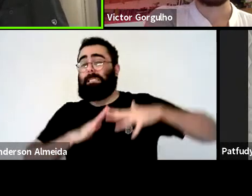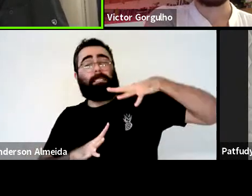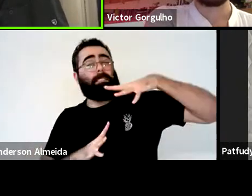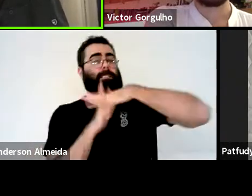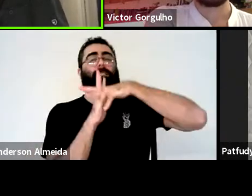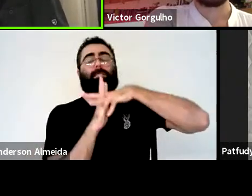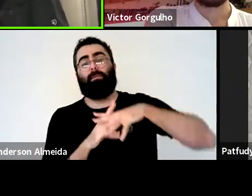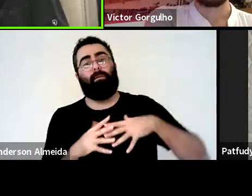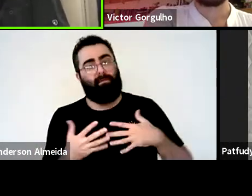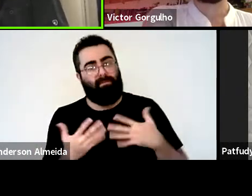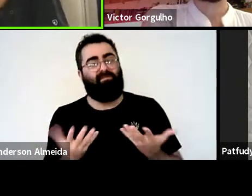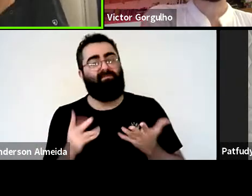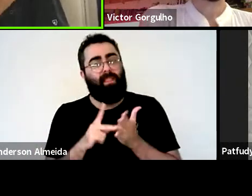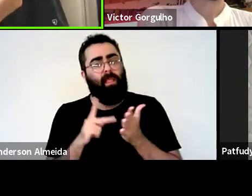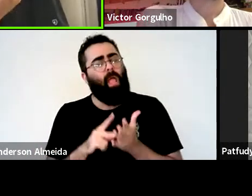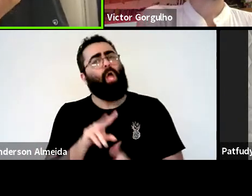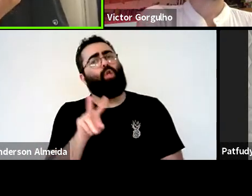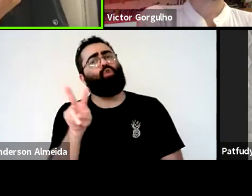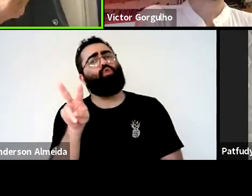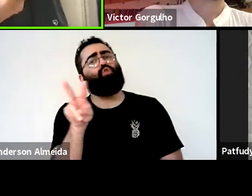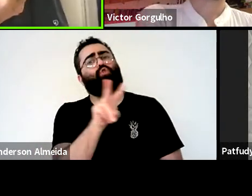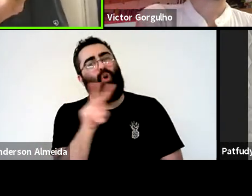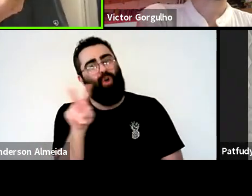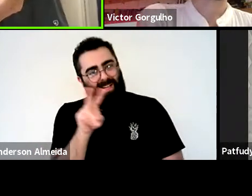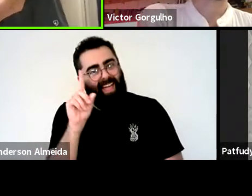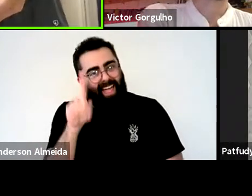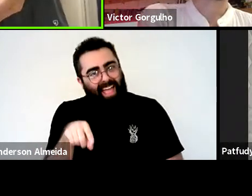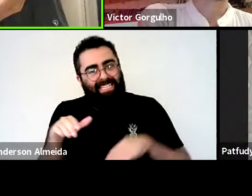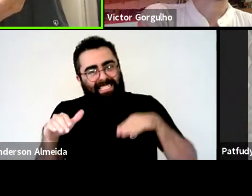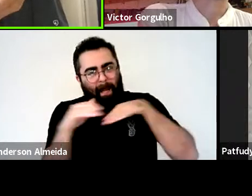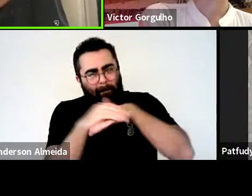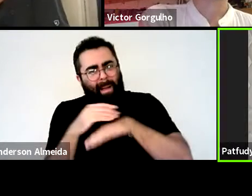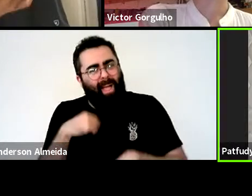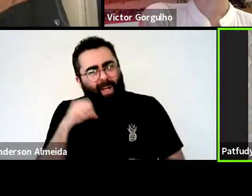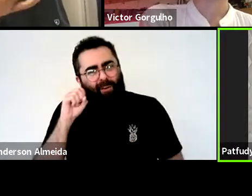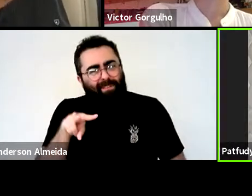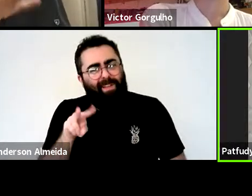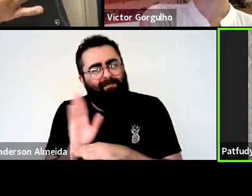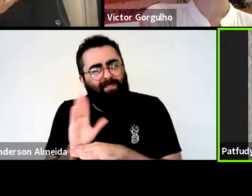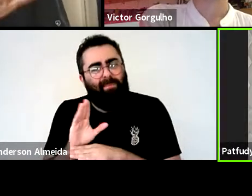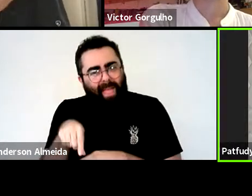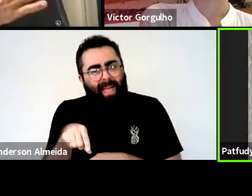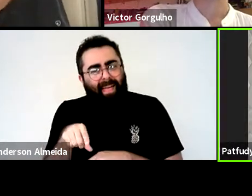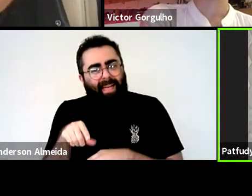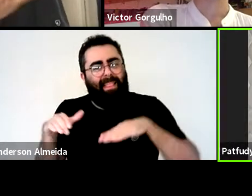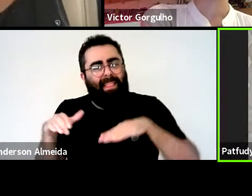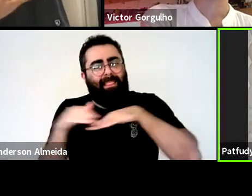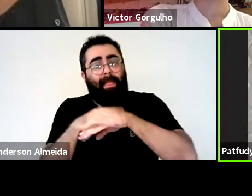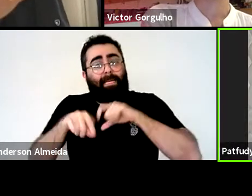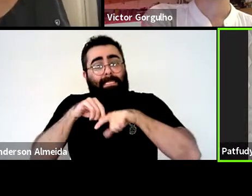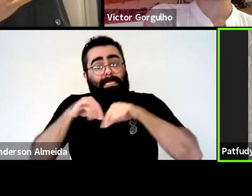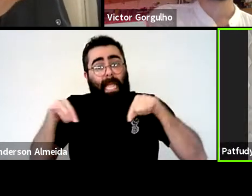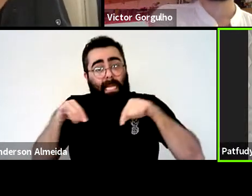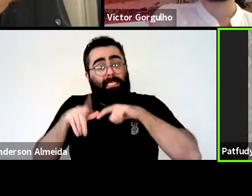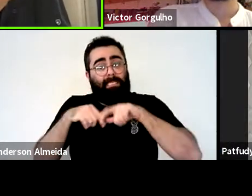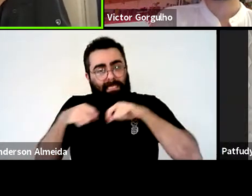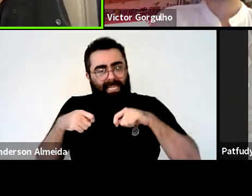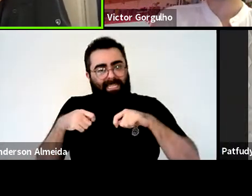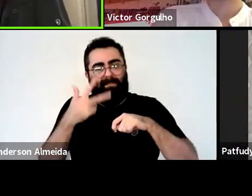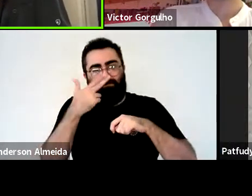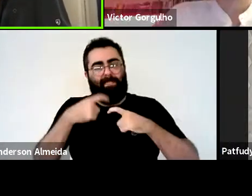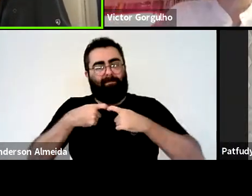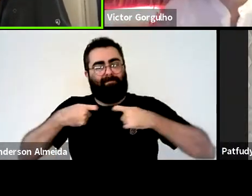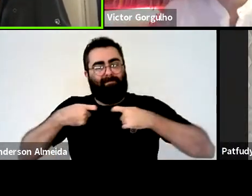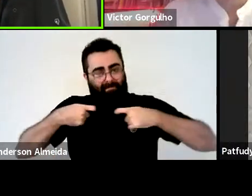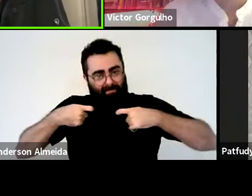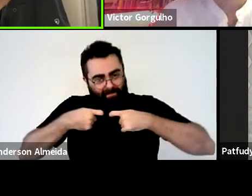eu vi vocês, porque vocês estão de sapato, então, eu estou comemorando. Sim, não. Tênis e meia. O tênis é fundamental. Por que o tênis